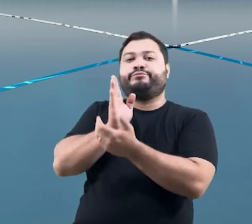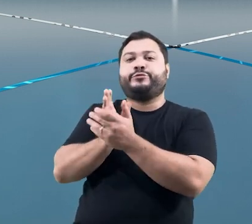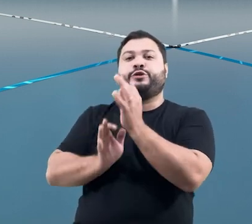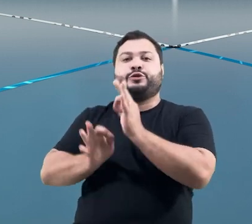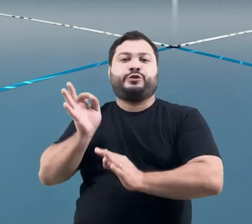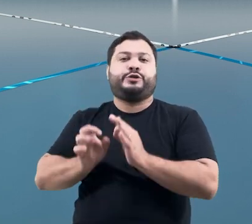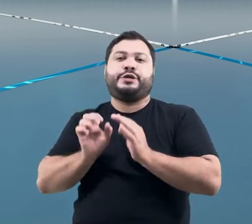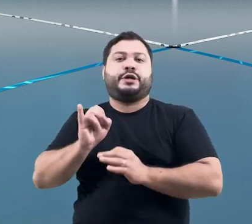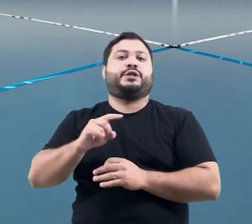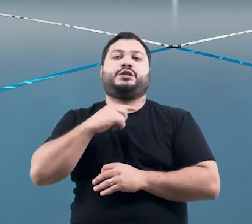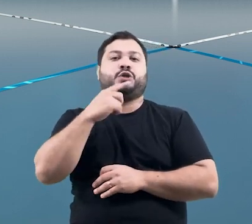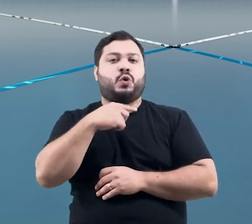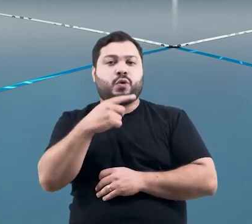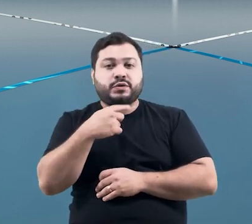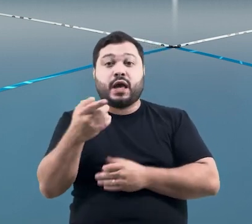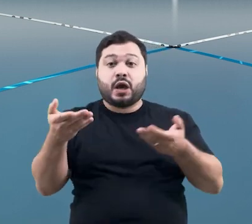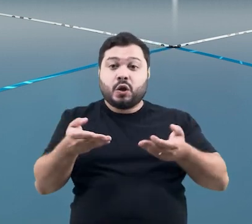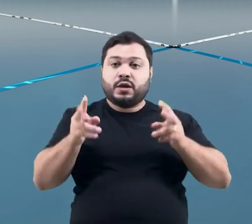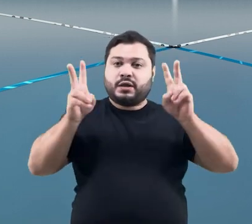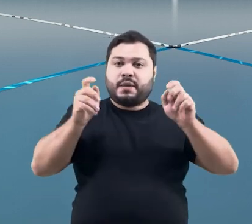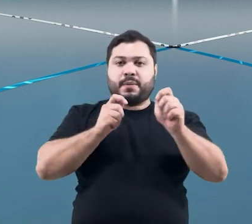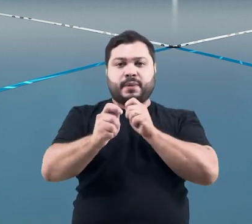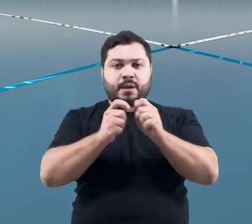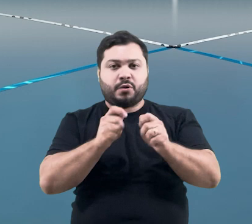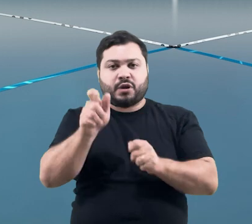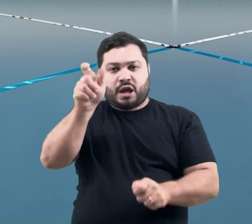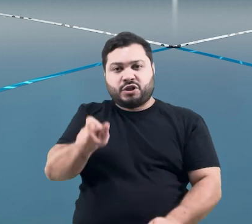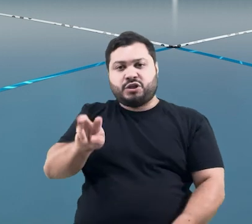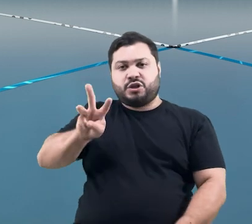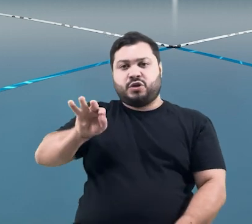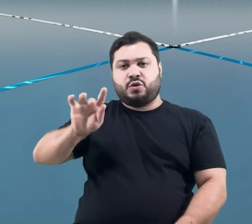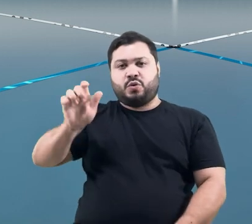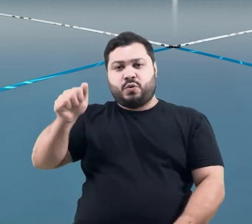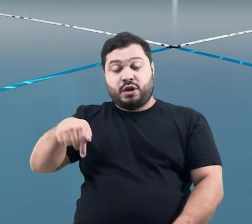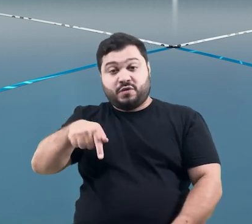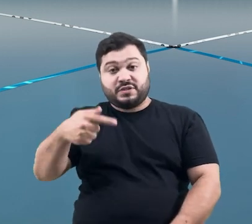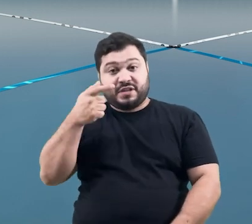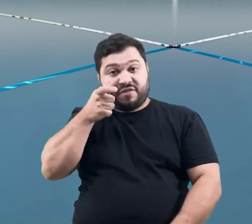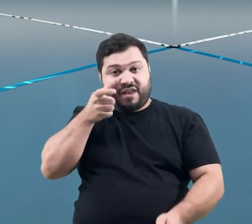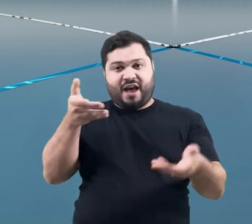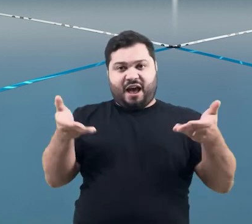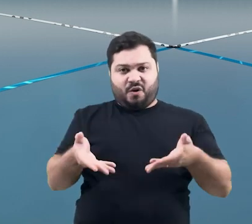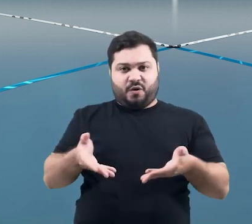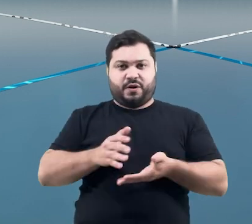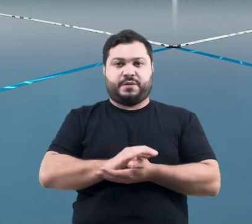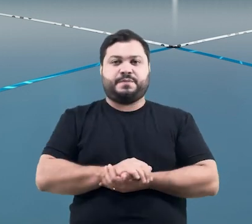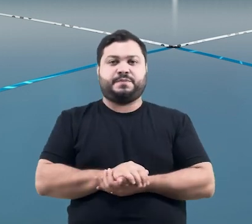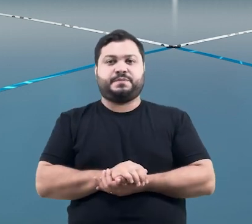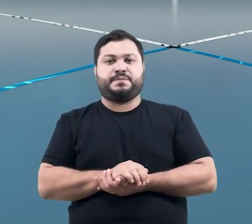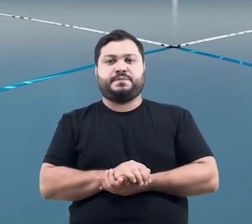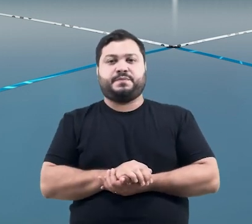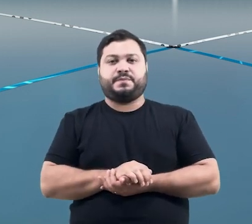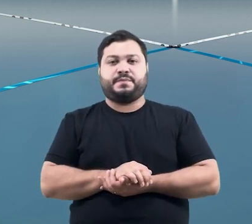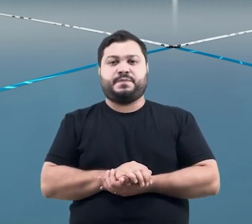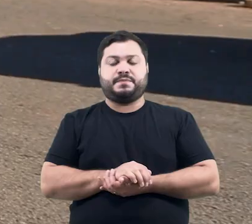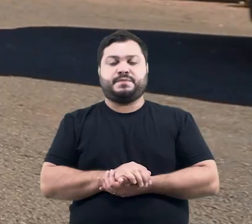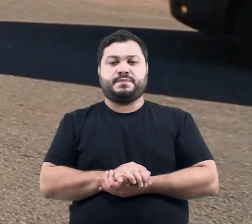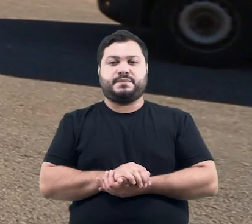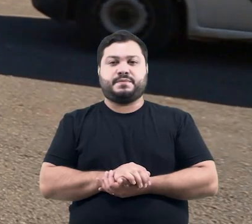precisa recorrer à justiça quando não consegue, é o tema da reportagem de William Nascimento que você assiste